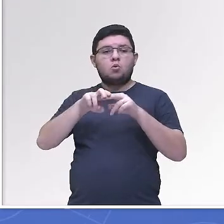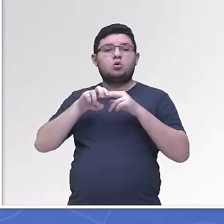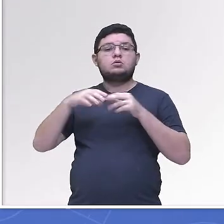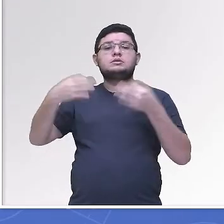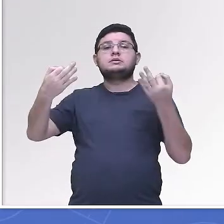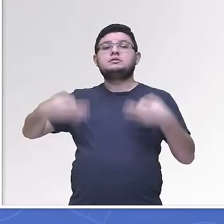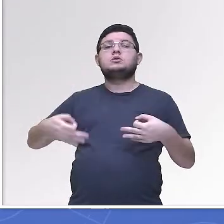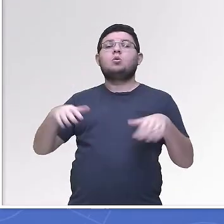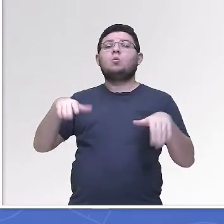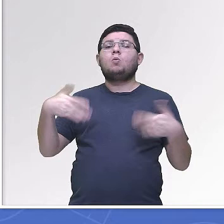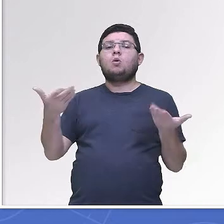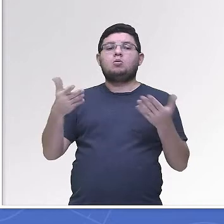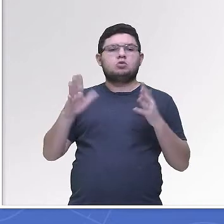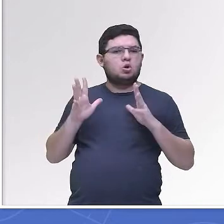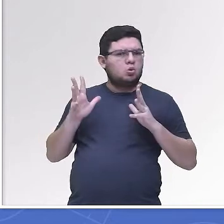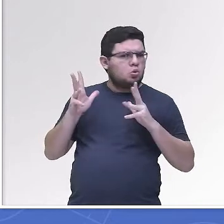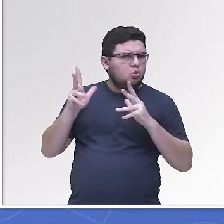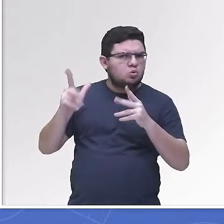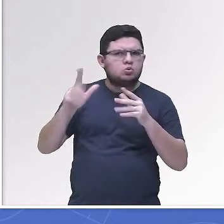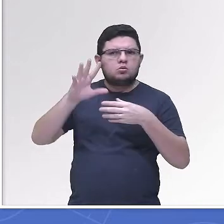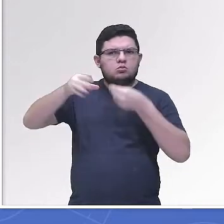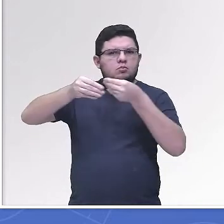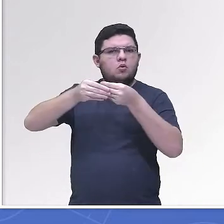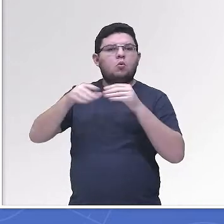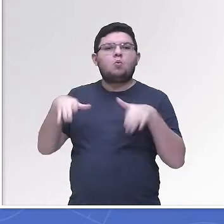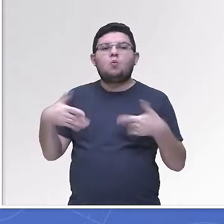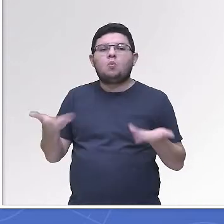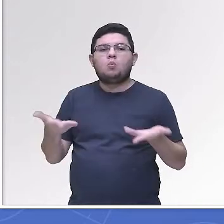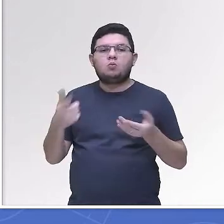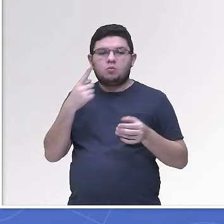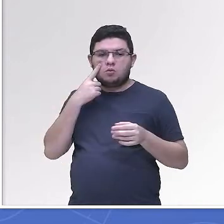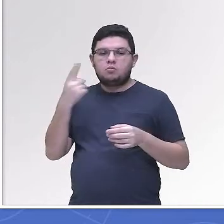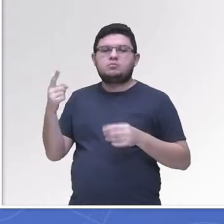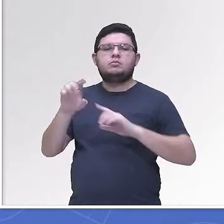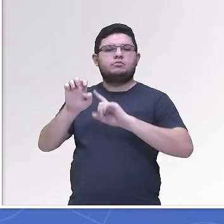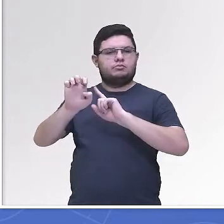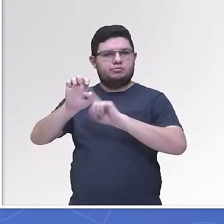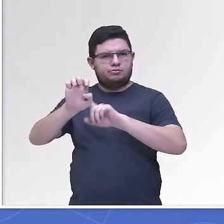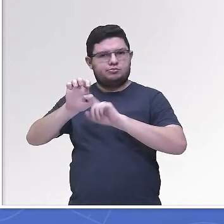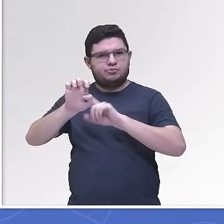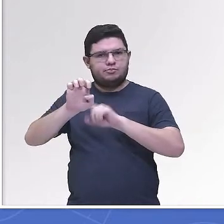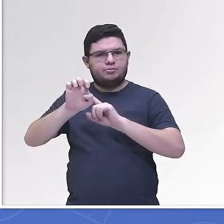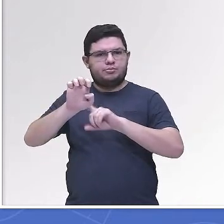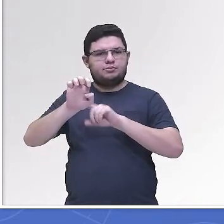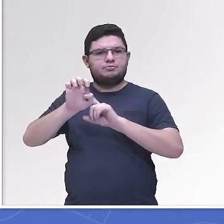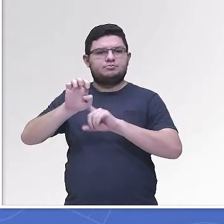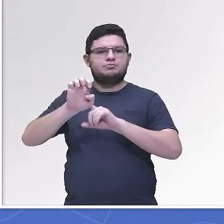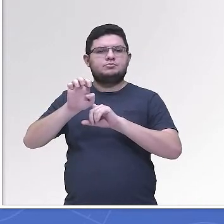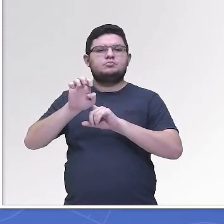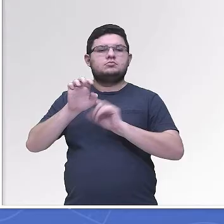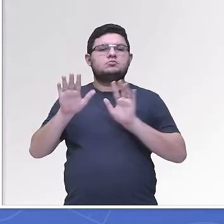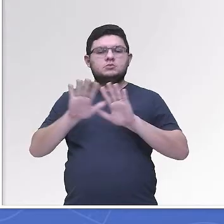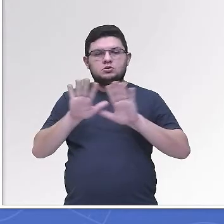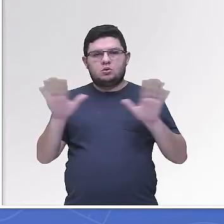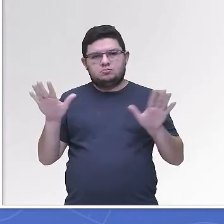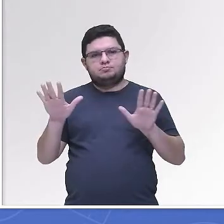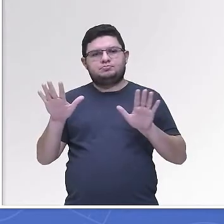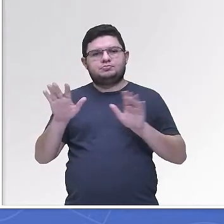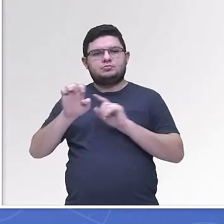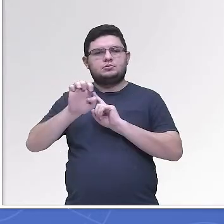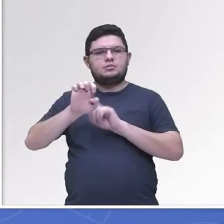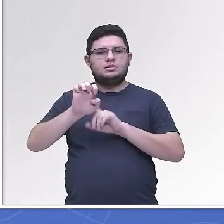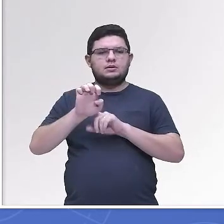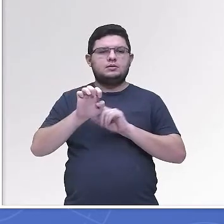a letra E, ou seja, é a alternativa em que só tem substâncias